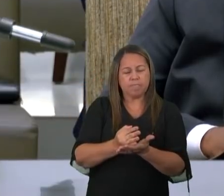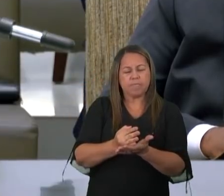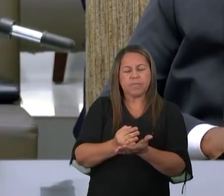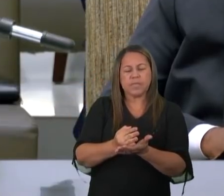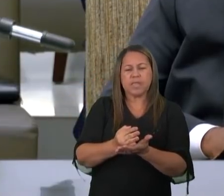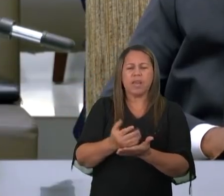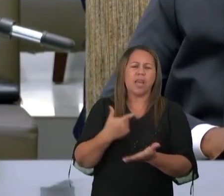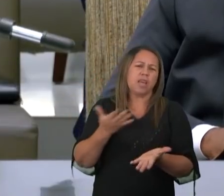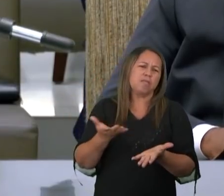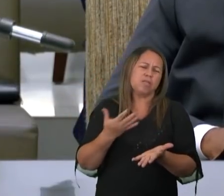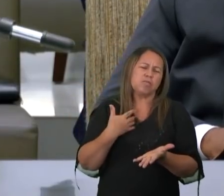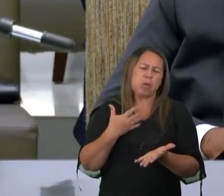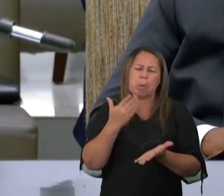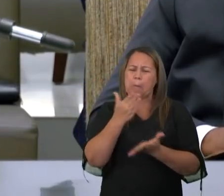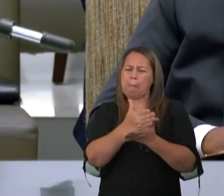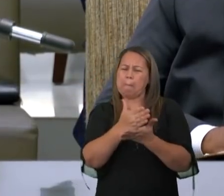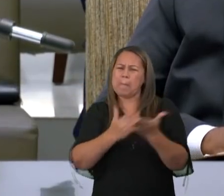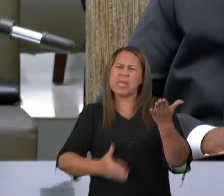do meio do ano para o final,